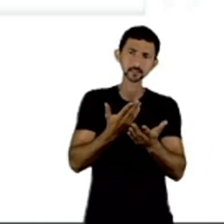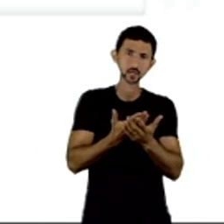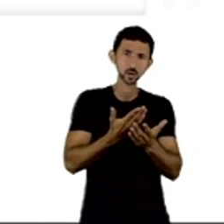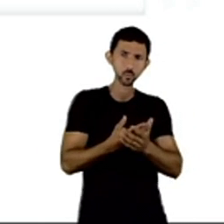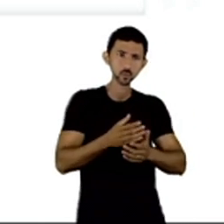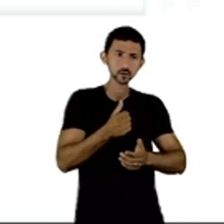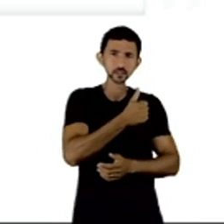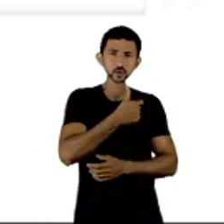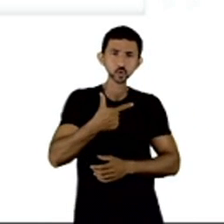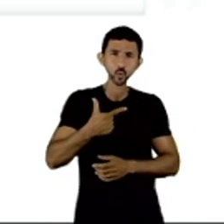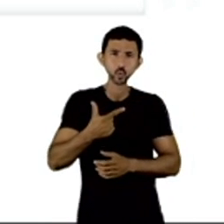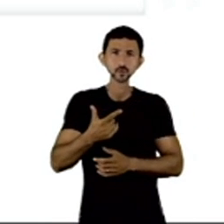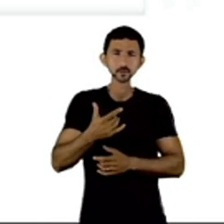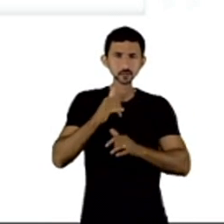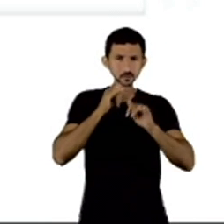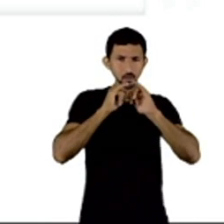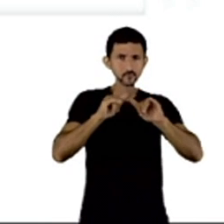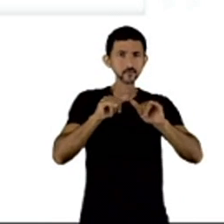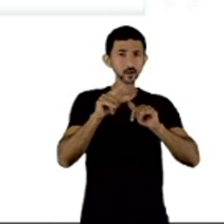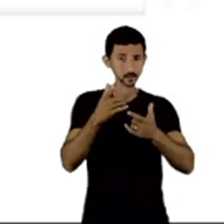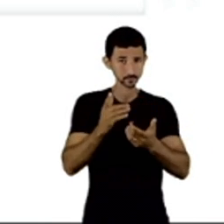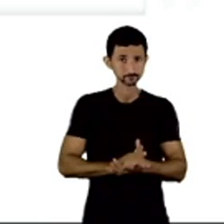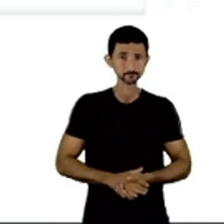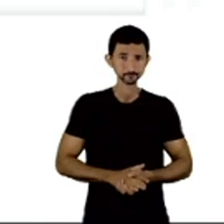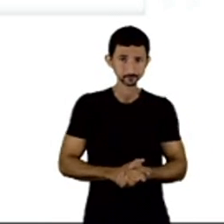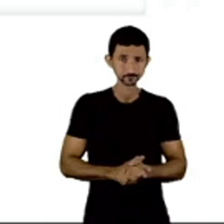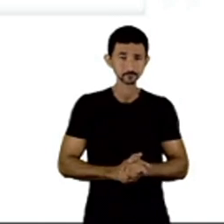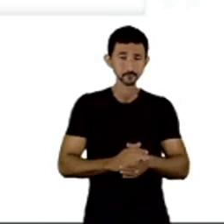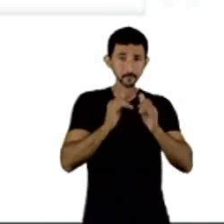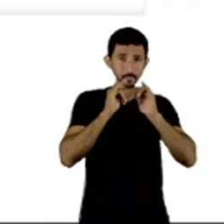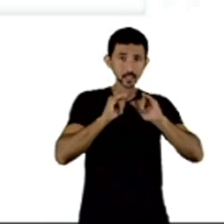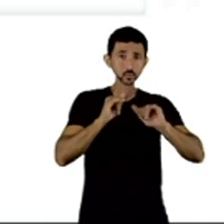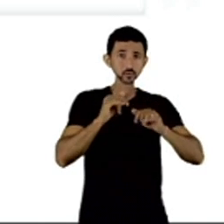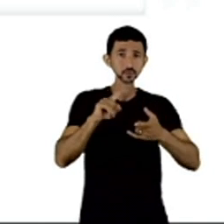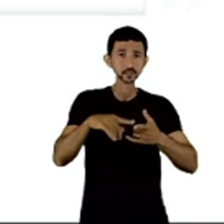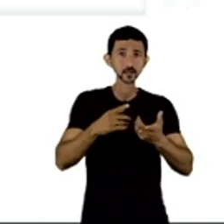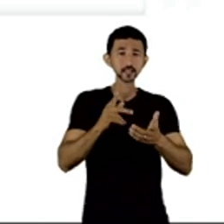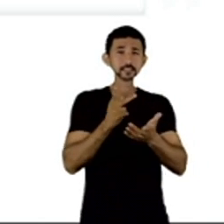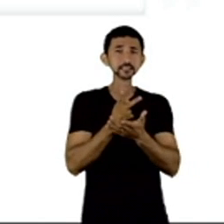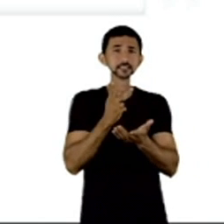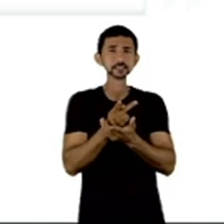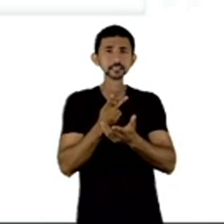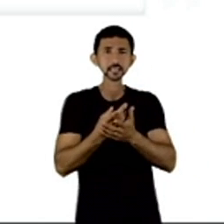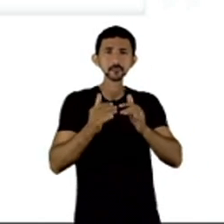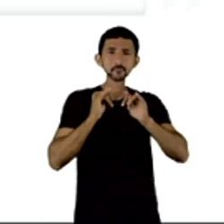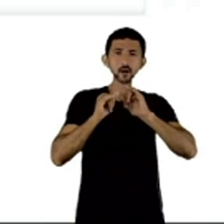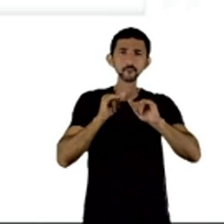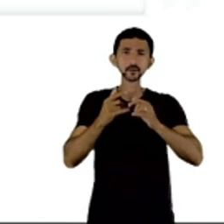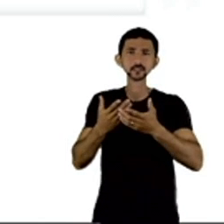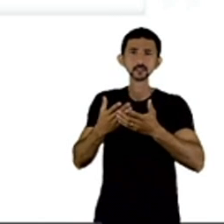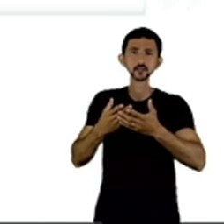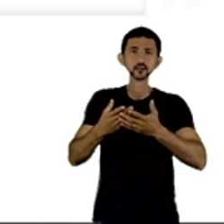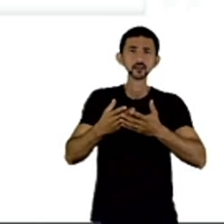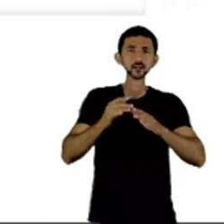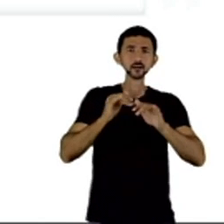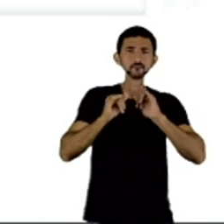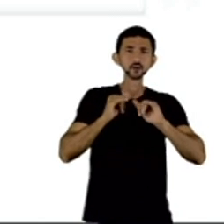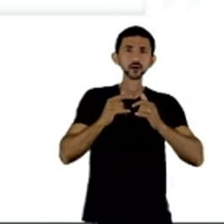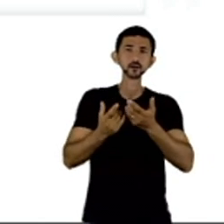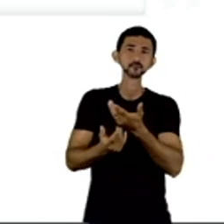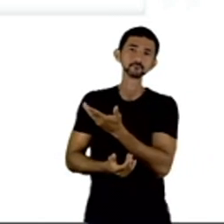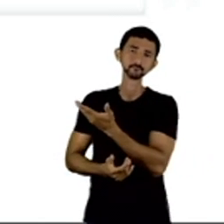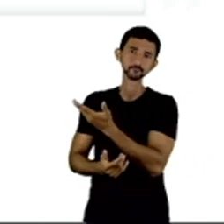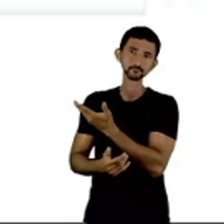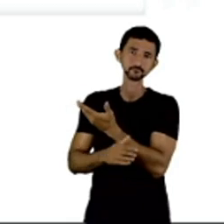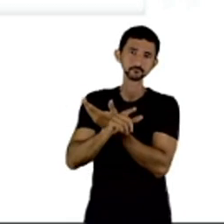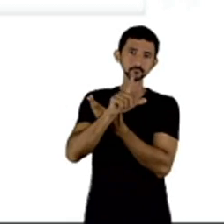número 12, eu te falei, tá, que a notícia sempre se apresenta ao leitor por meio de uma